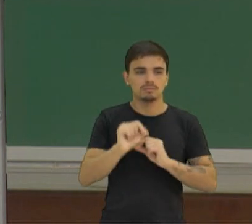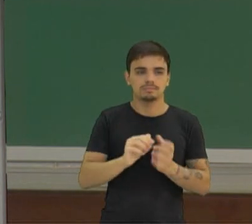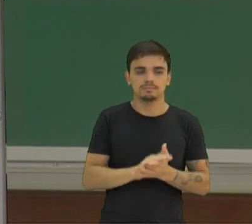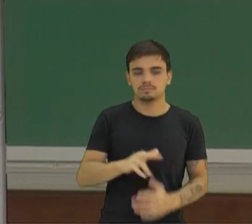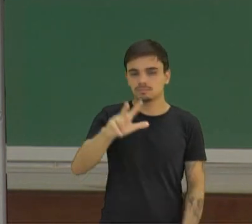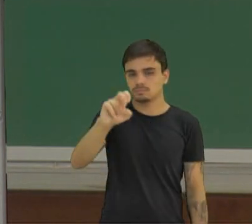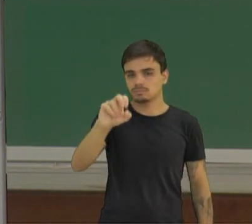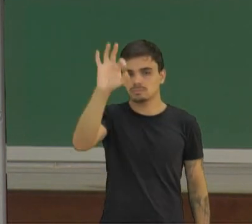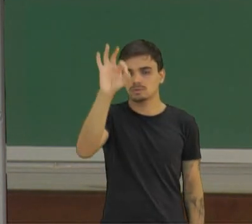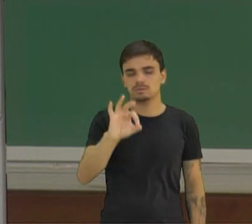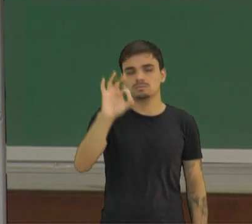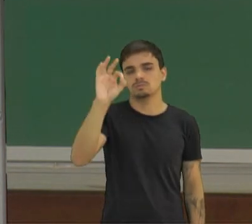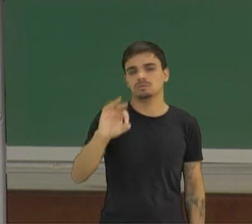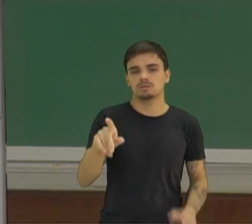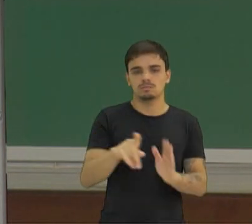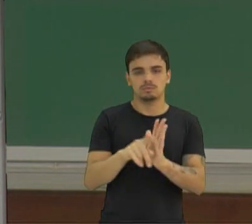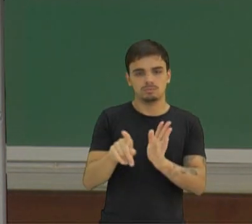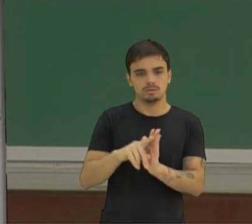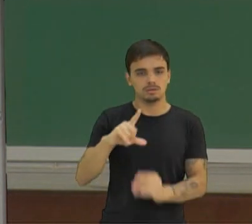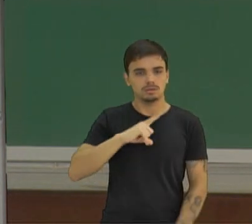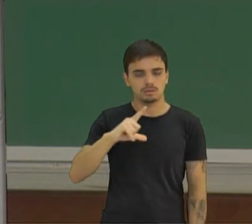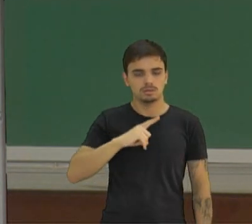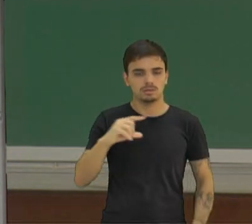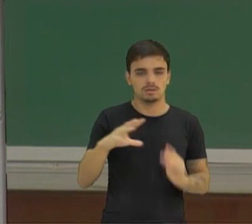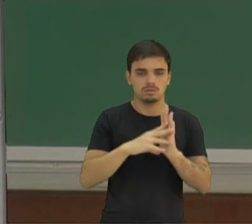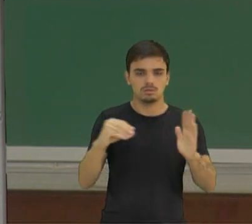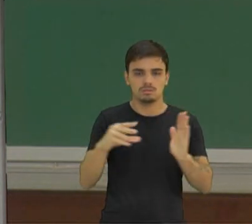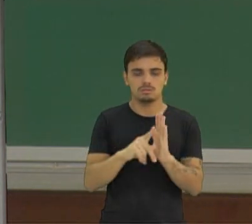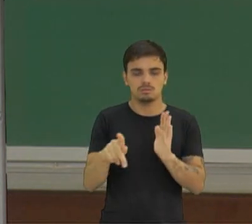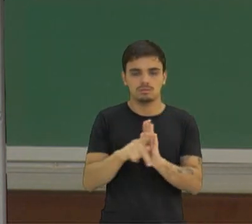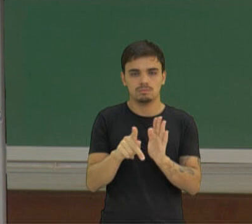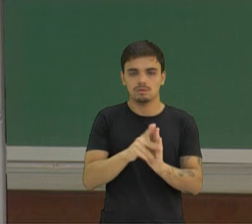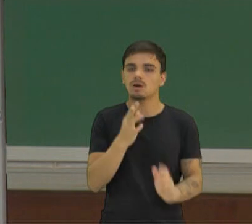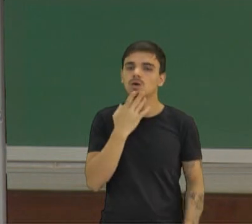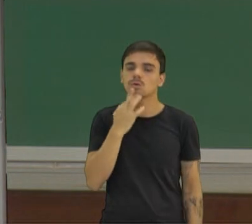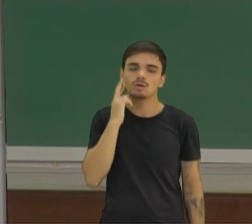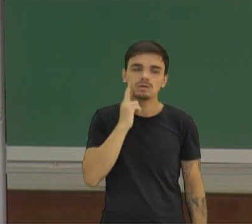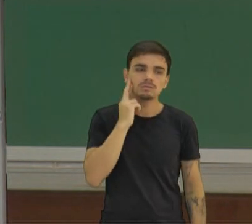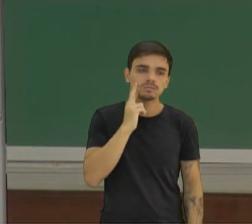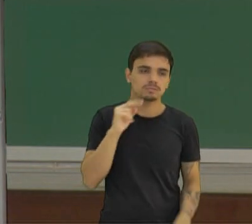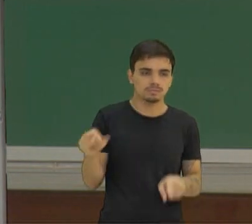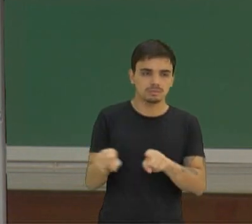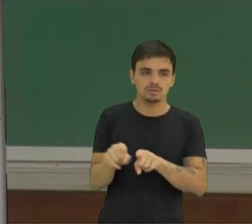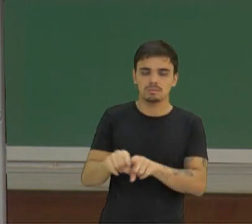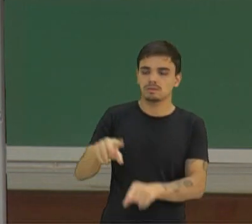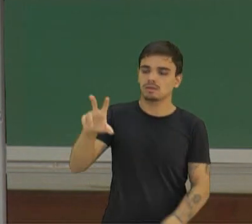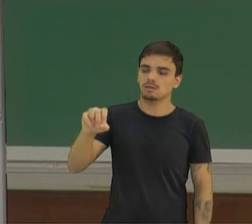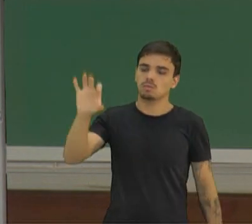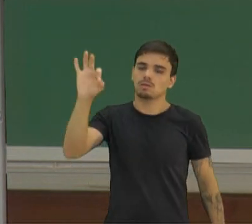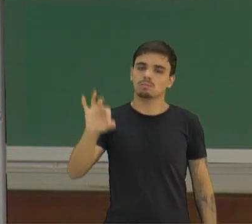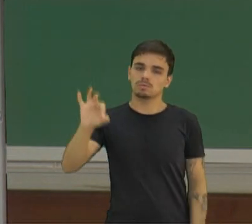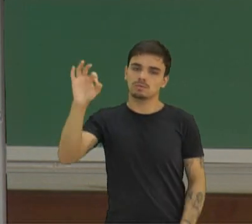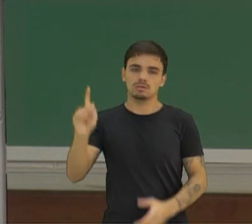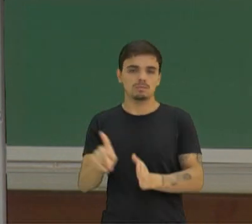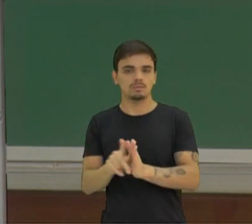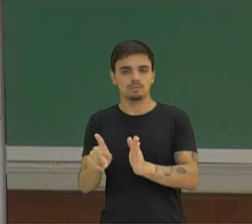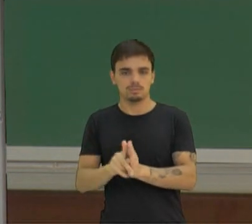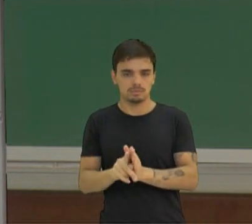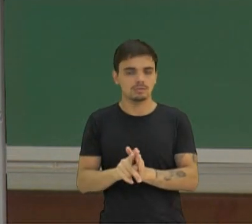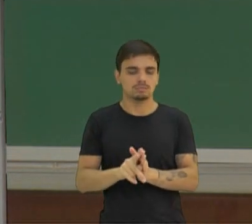cinquenta porcento de chance de ter descendentes com a flor e coloração púrpura cinquenta por cento